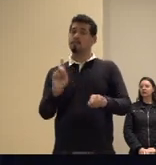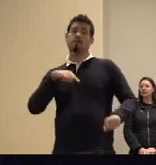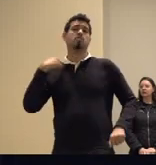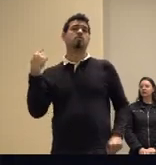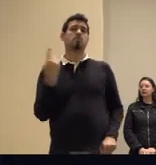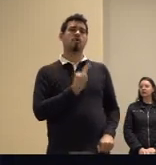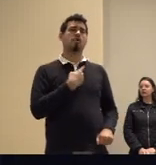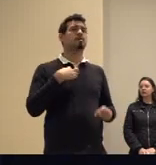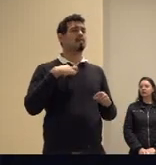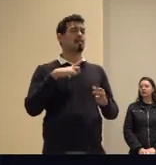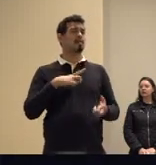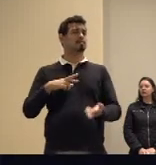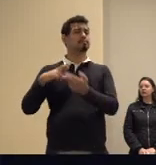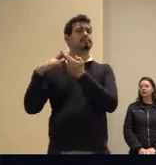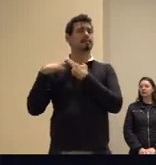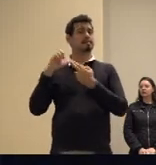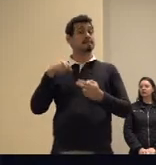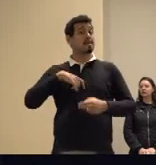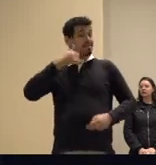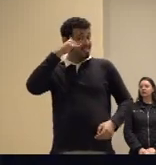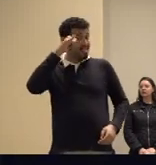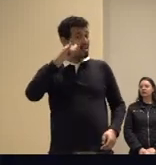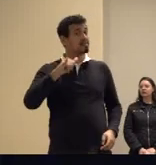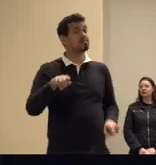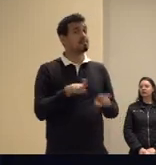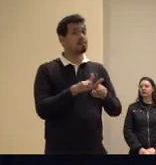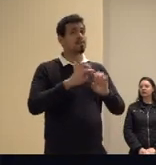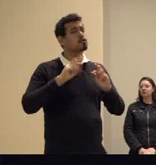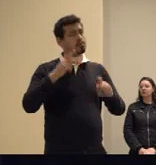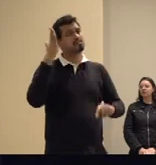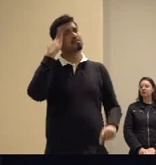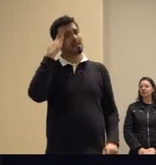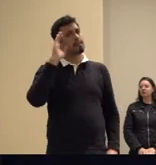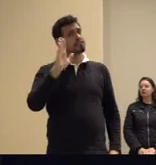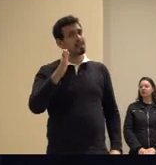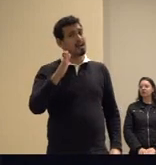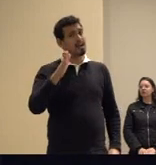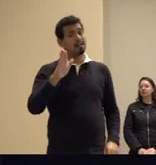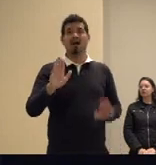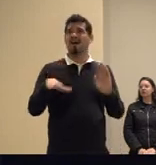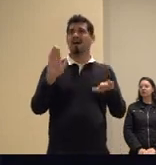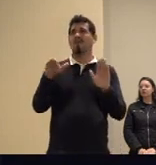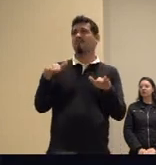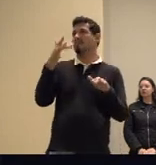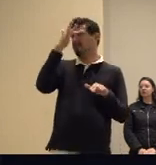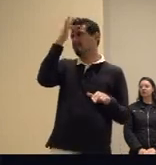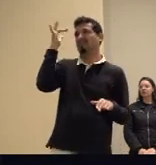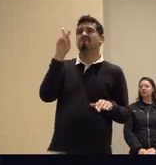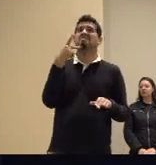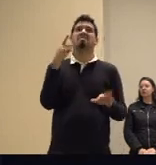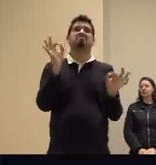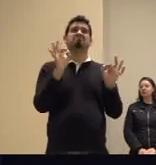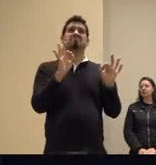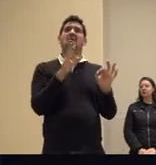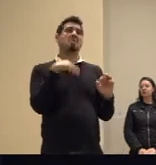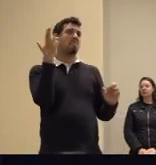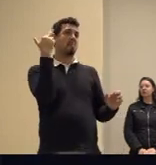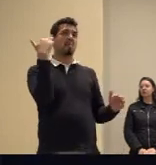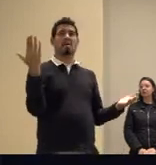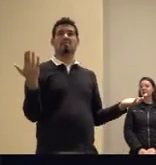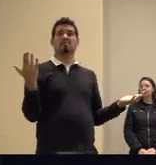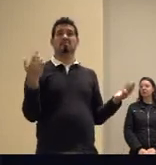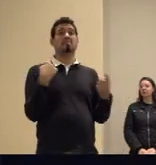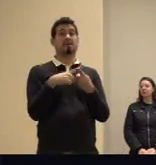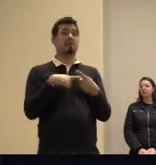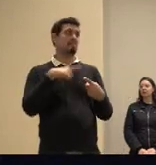que somos os responsáveis e evitado, porque todos sabem, salvo algum iluminado que diga daqui para frente que isso é normal,